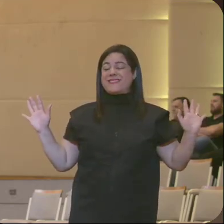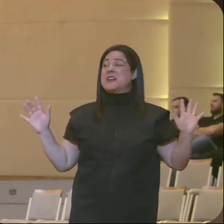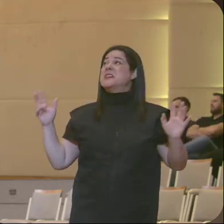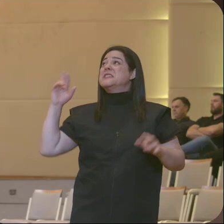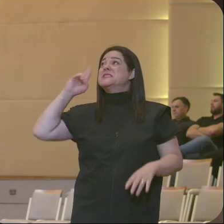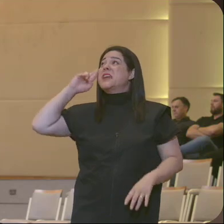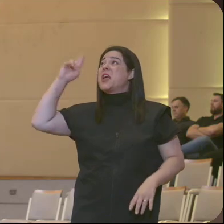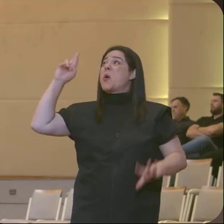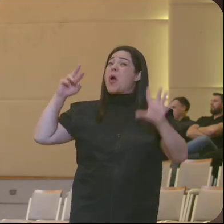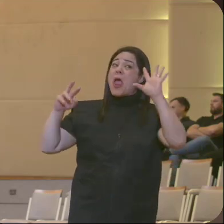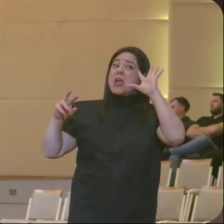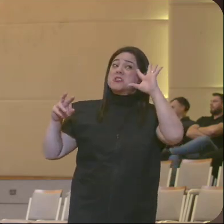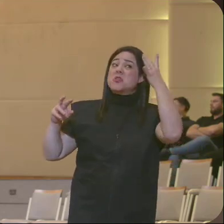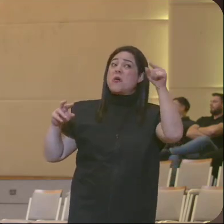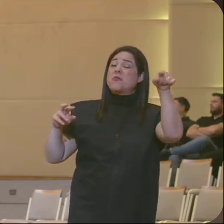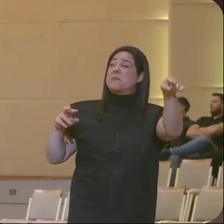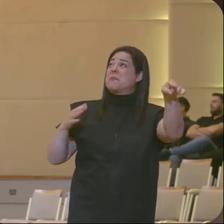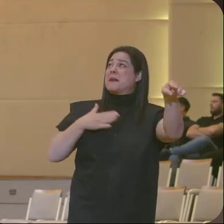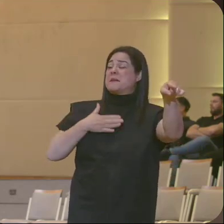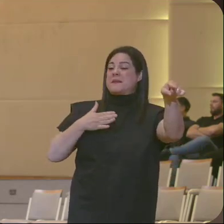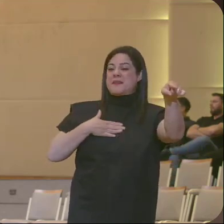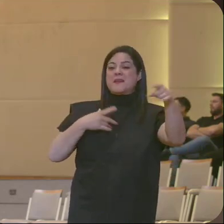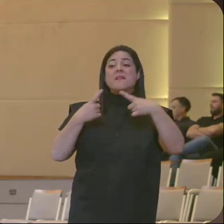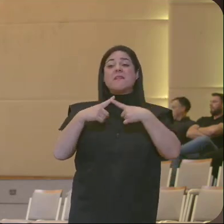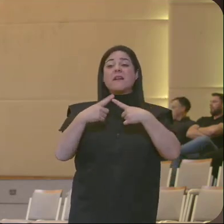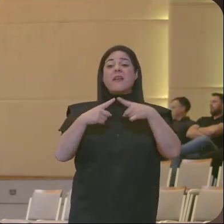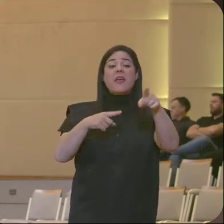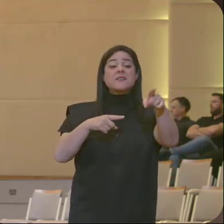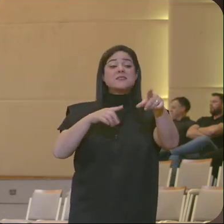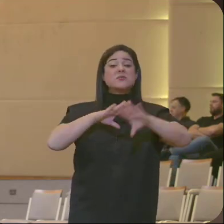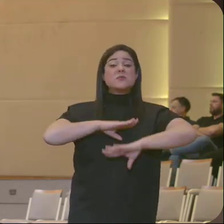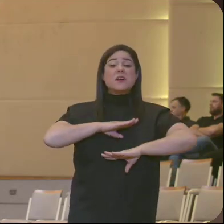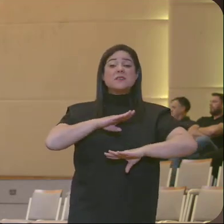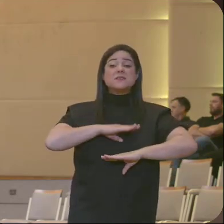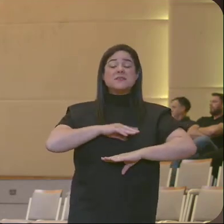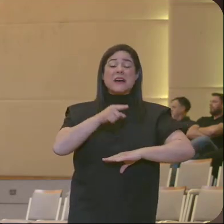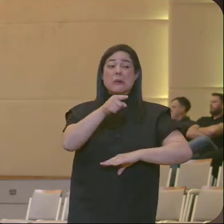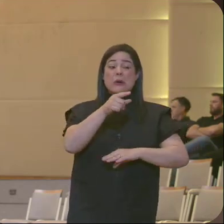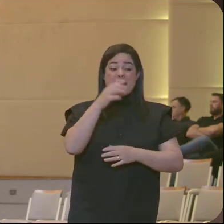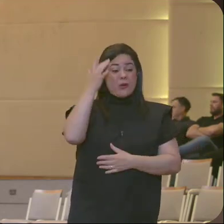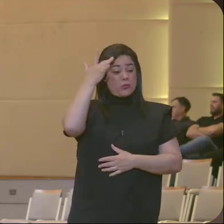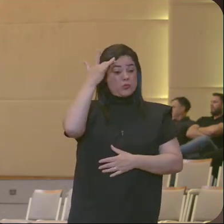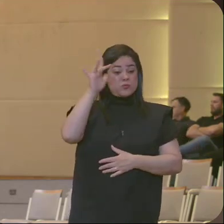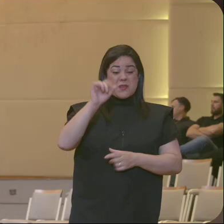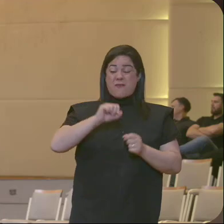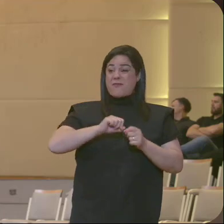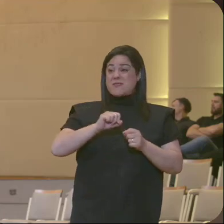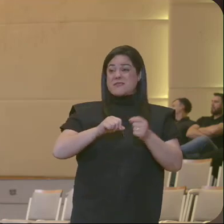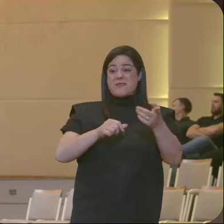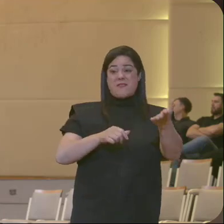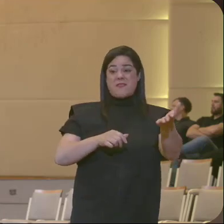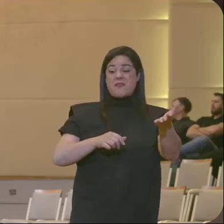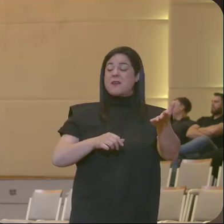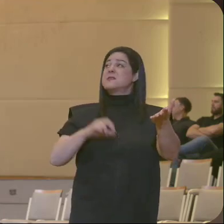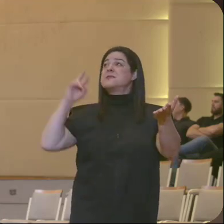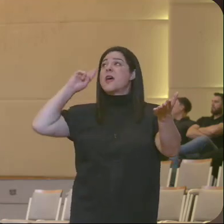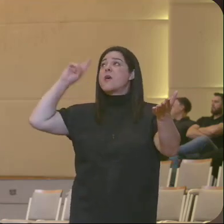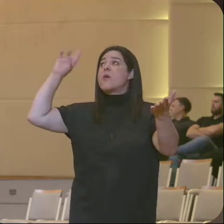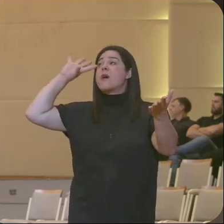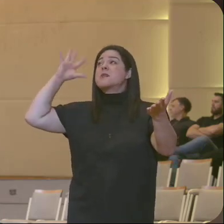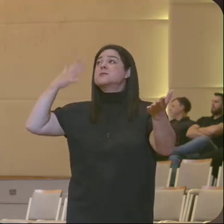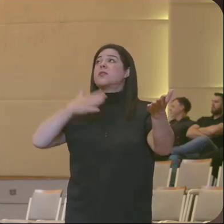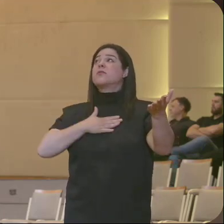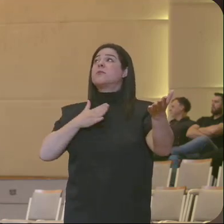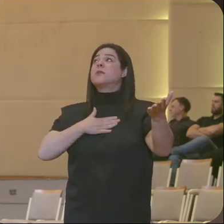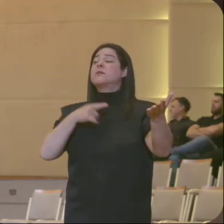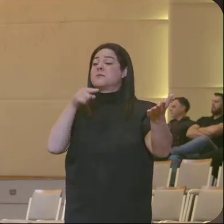Senhor, resolve para mim. Chega uma circunstância, eu falo, resolve para mim, Senhor. Eu não sei resolver isso aqui, não. Resolve para